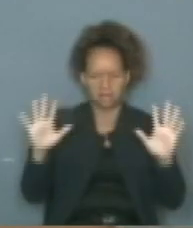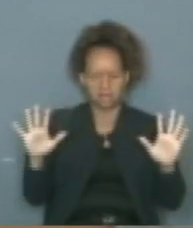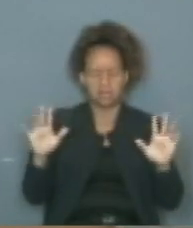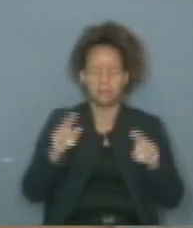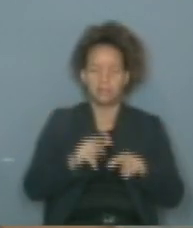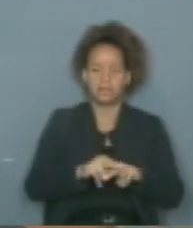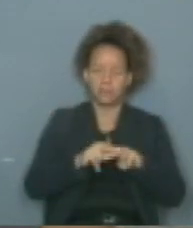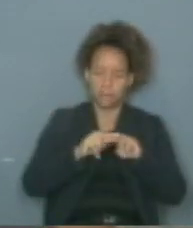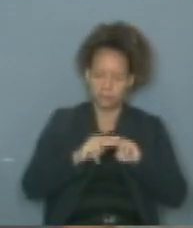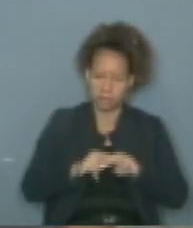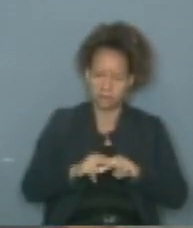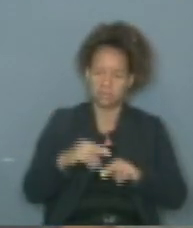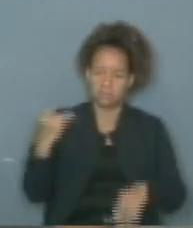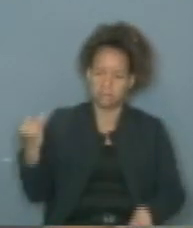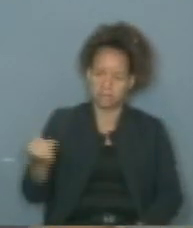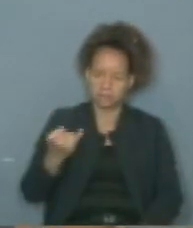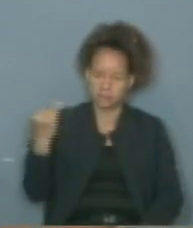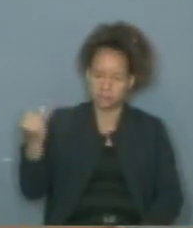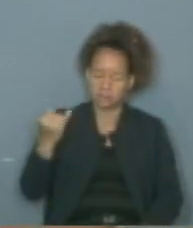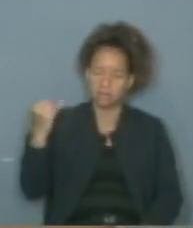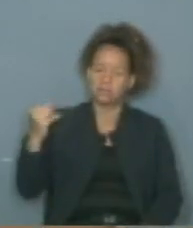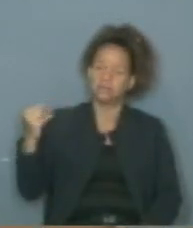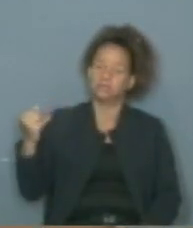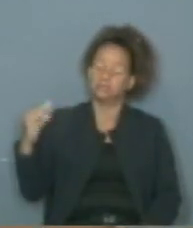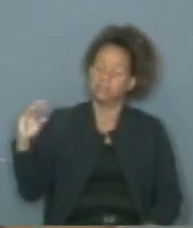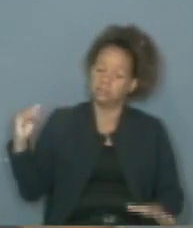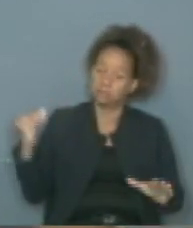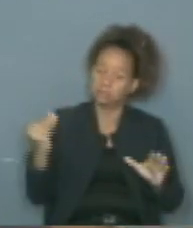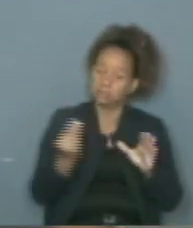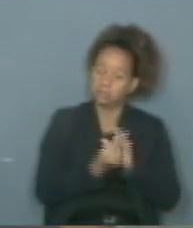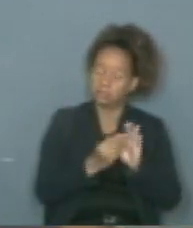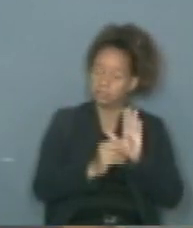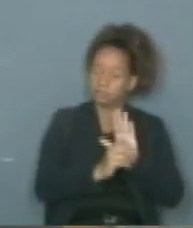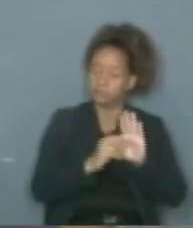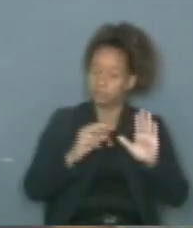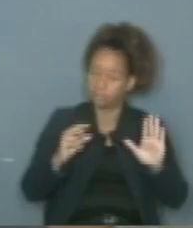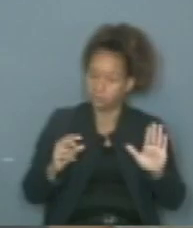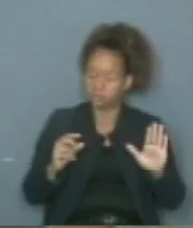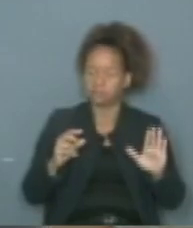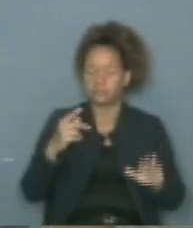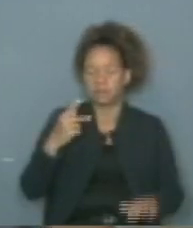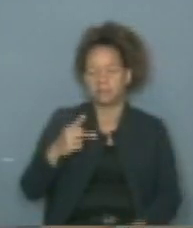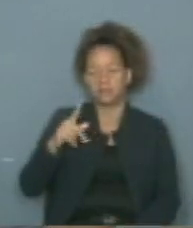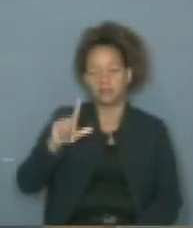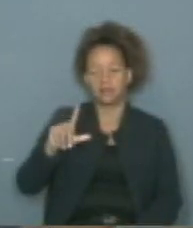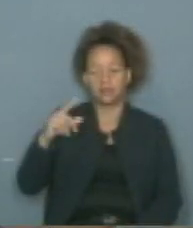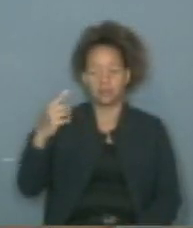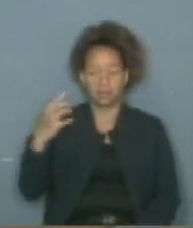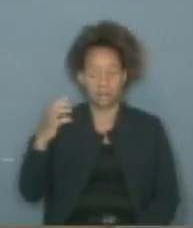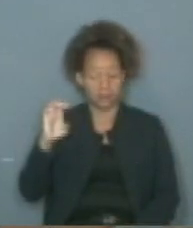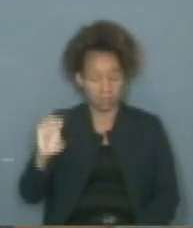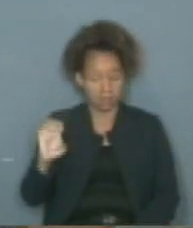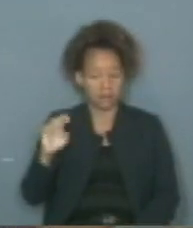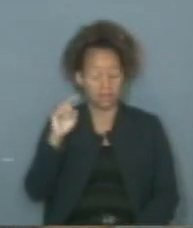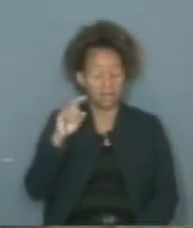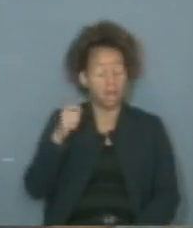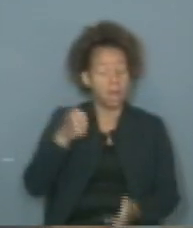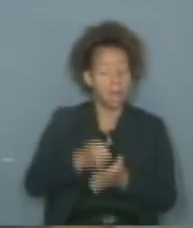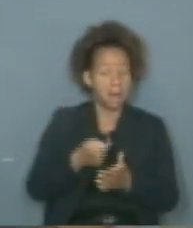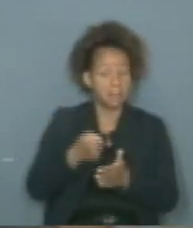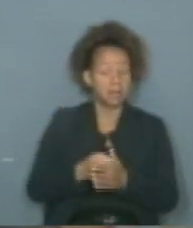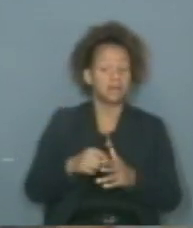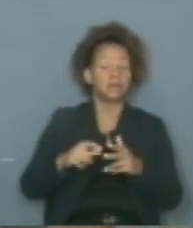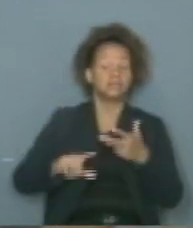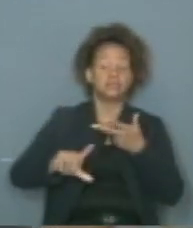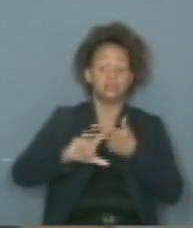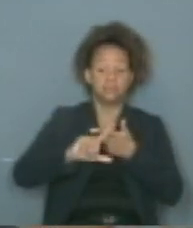Por isso, era importante a inclusão de um artigo à SPLE obrigando o Poder Executivo